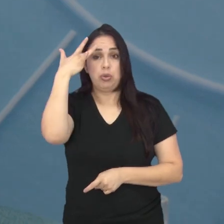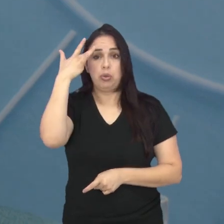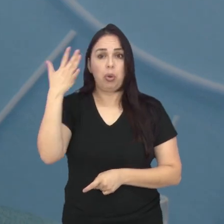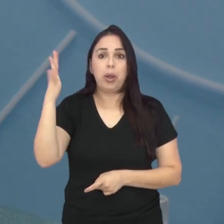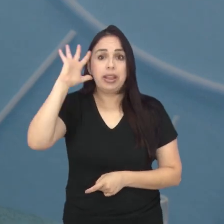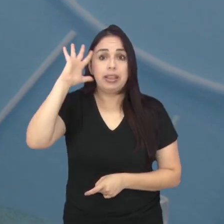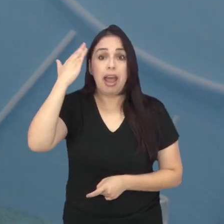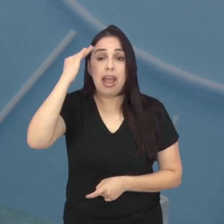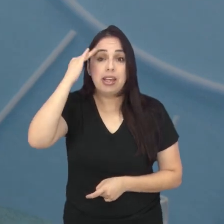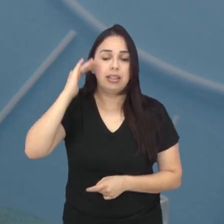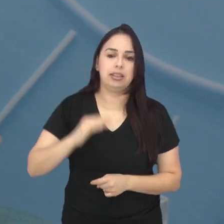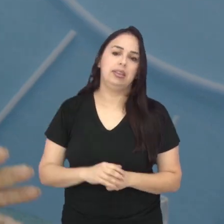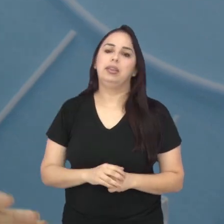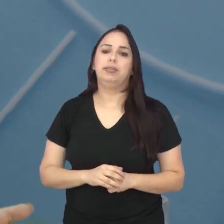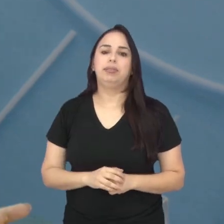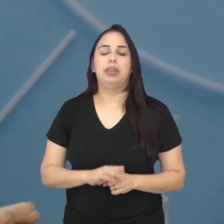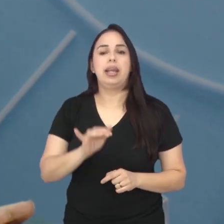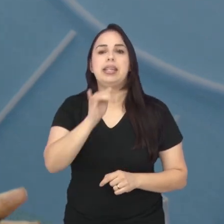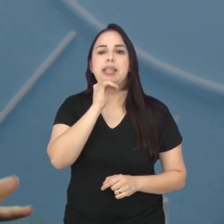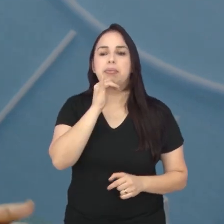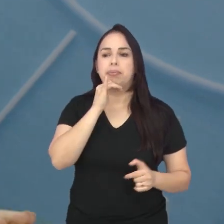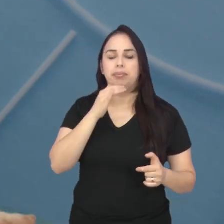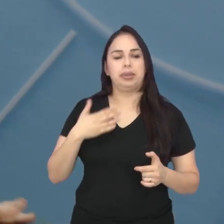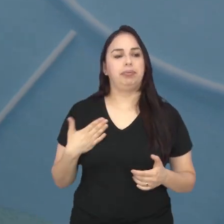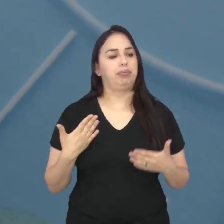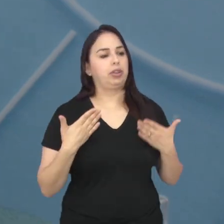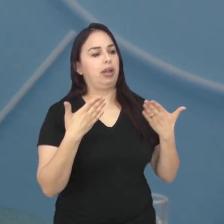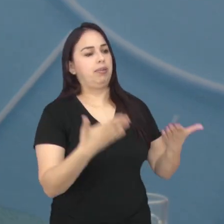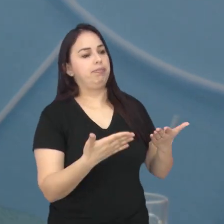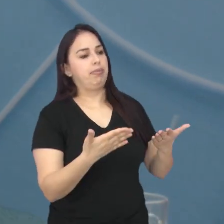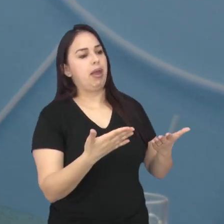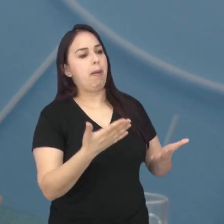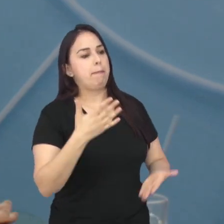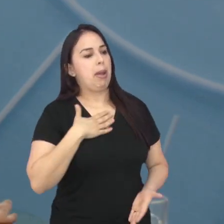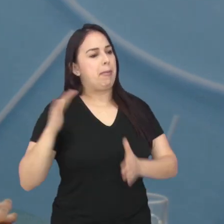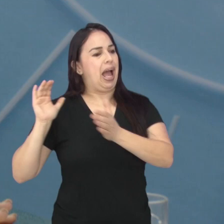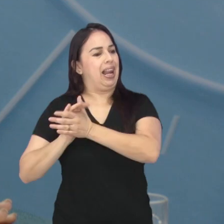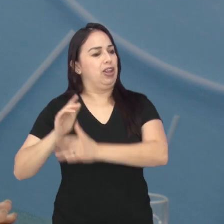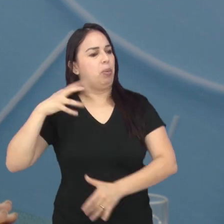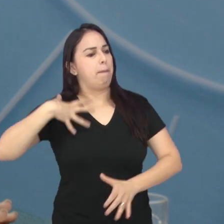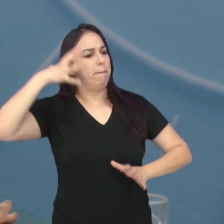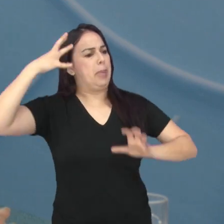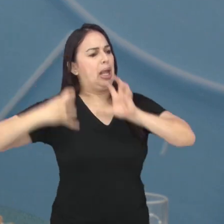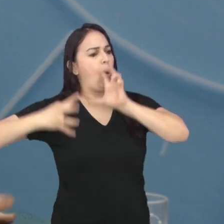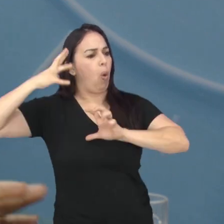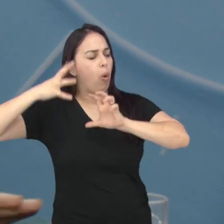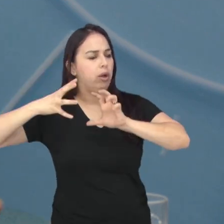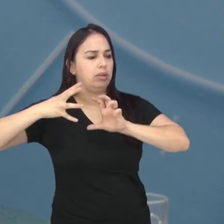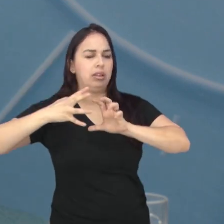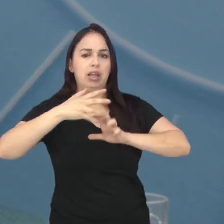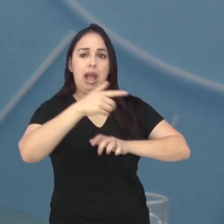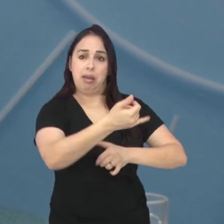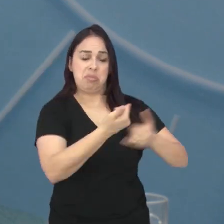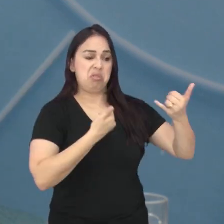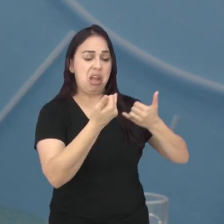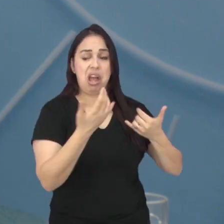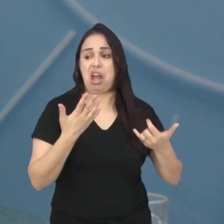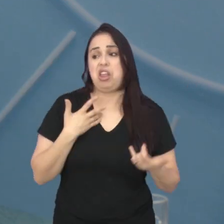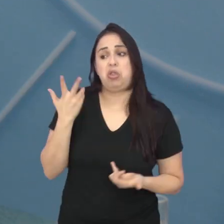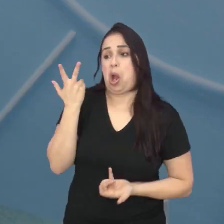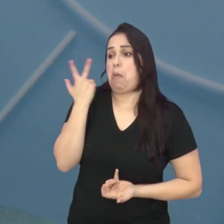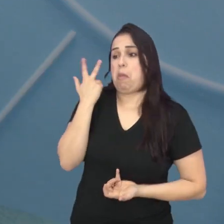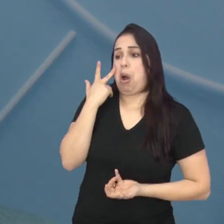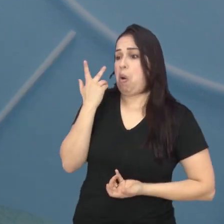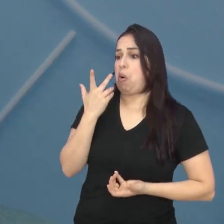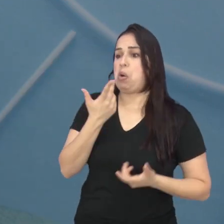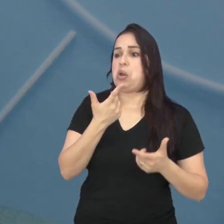reconhecem. Então, se você for reclamar que o seu marido brigou, ou que gritou, ou tudo que acontece, mas casamento é assim mesmo, isso acontece